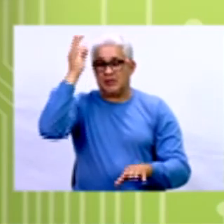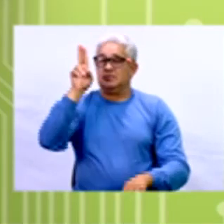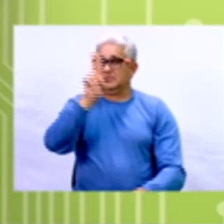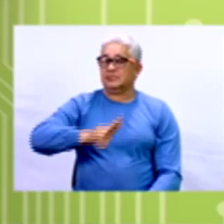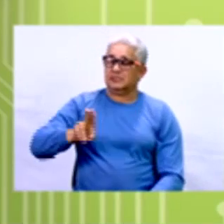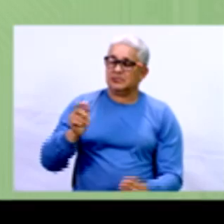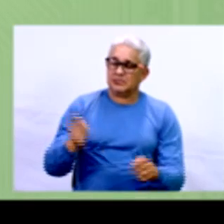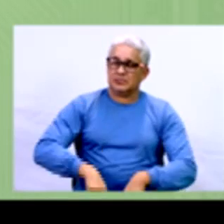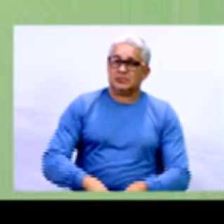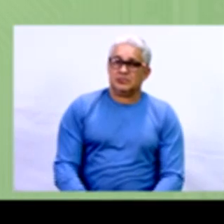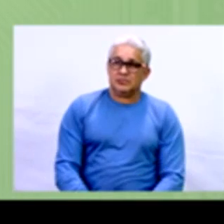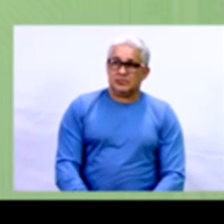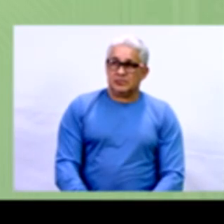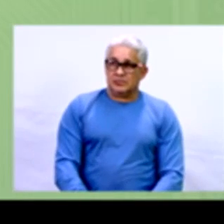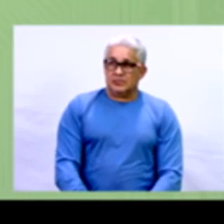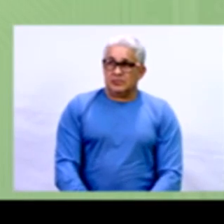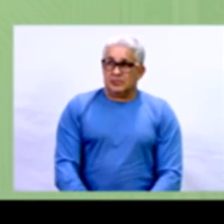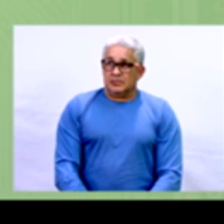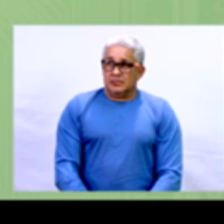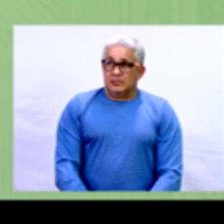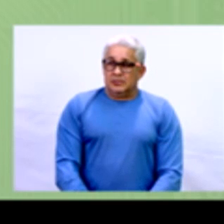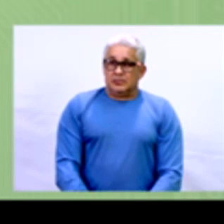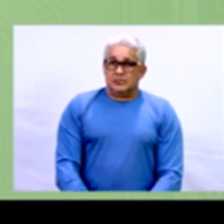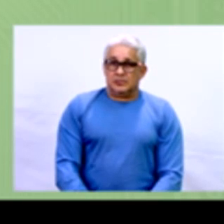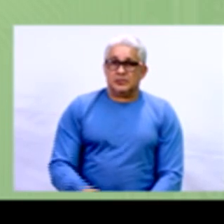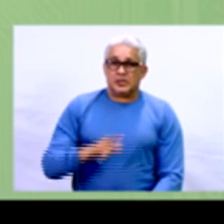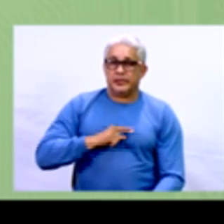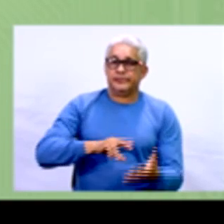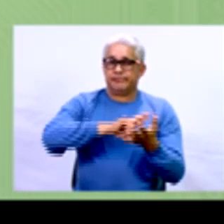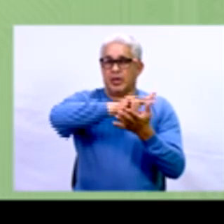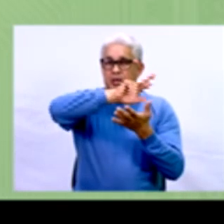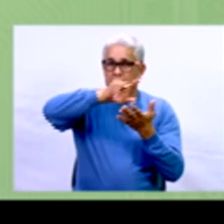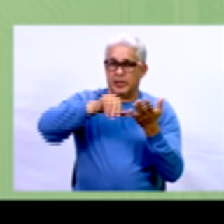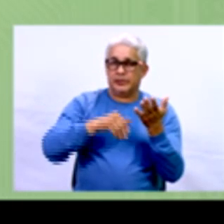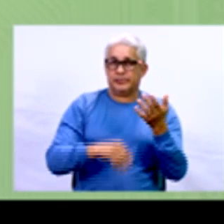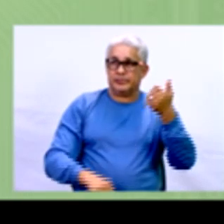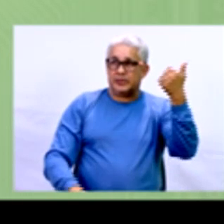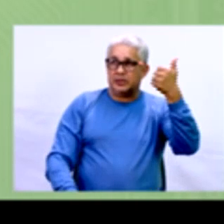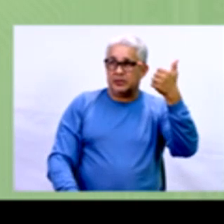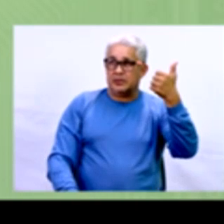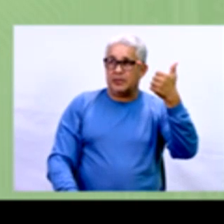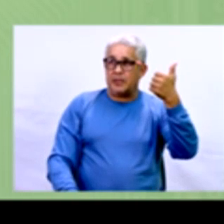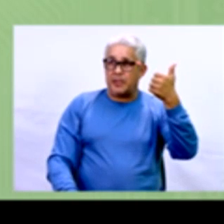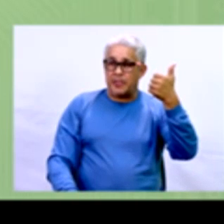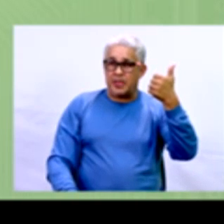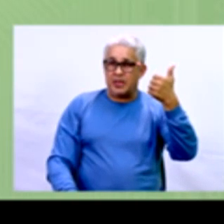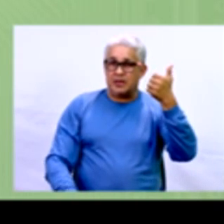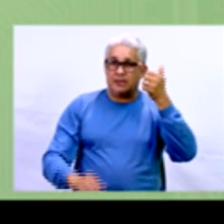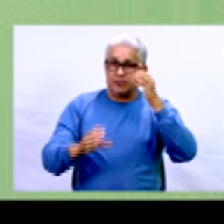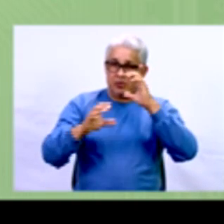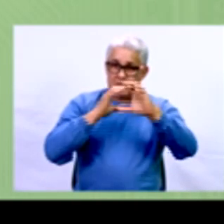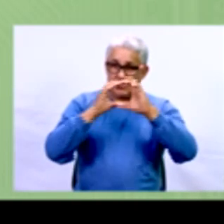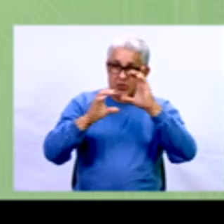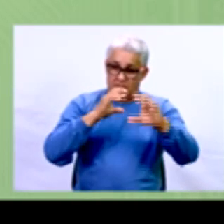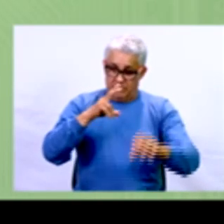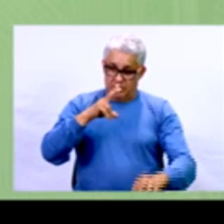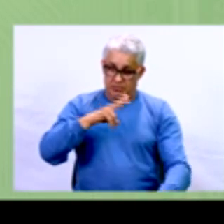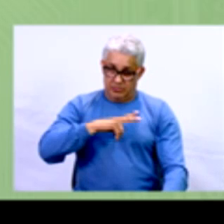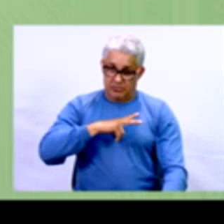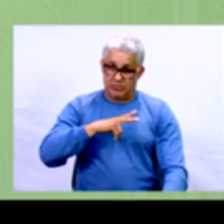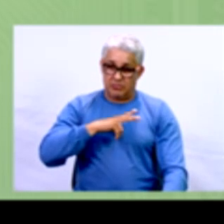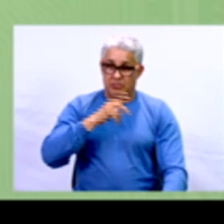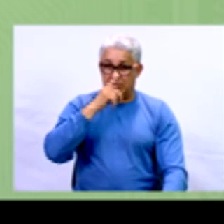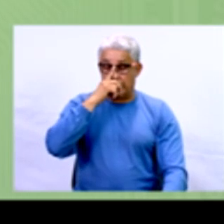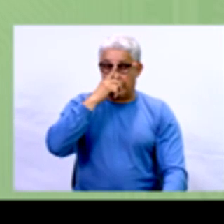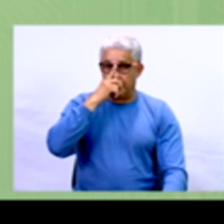usar. E aqui eu tenho várias situações, né? Primeiro aqui outra coisa, na comunicação pessoal,